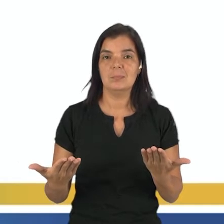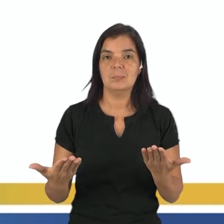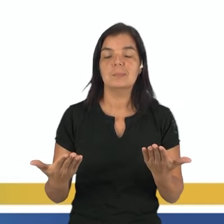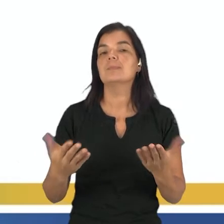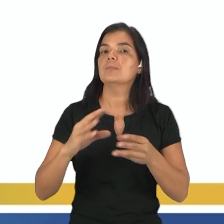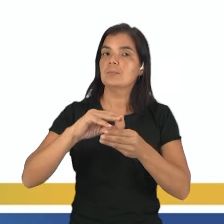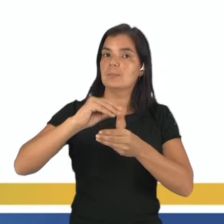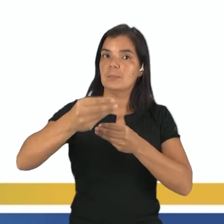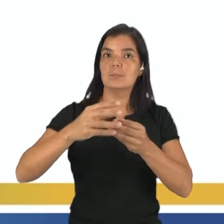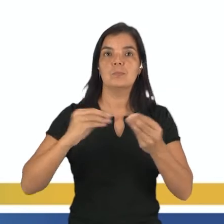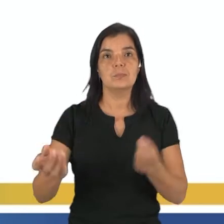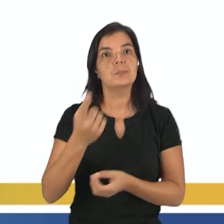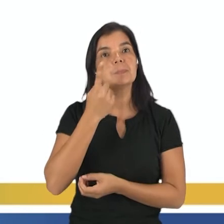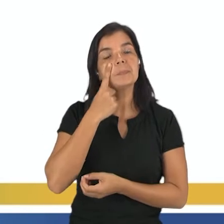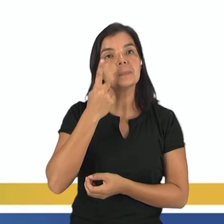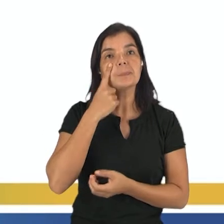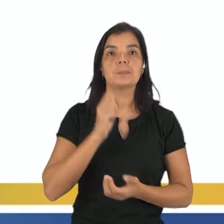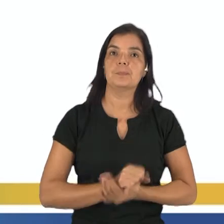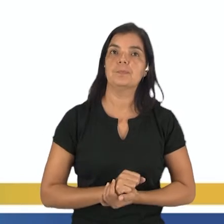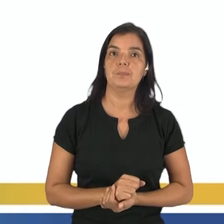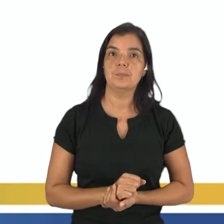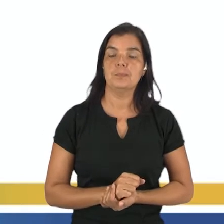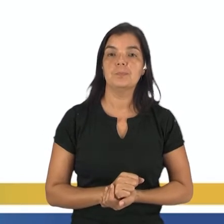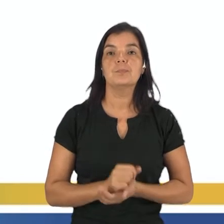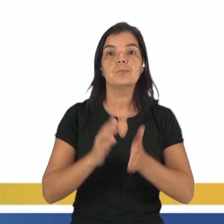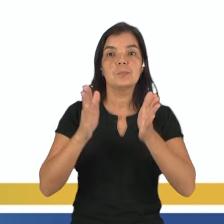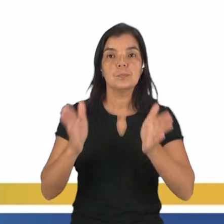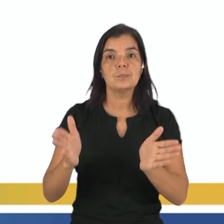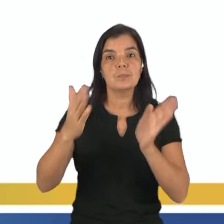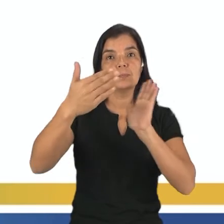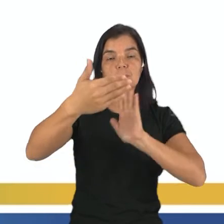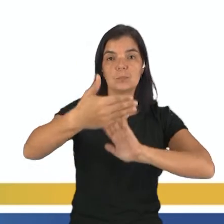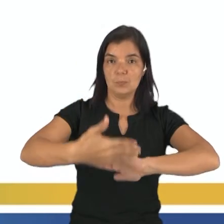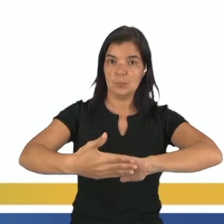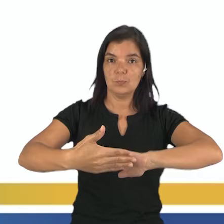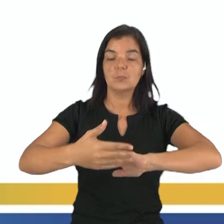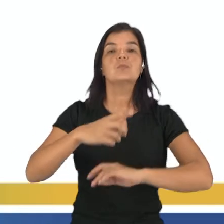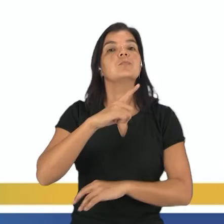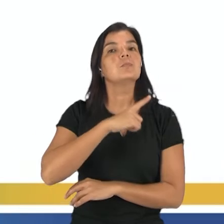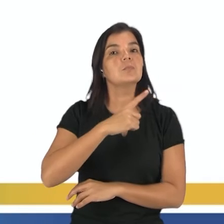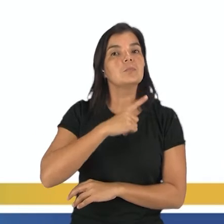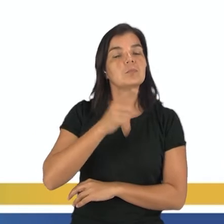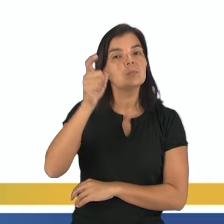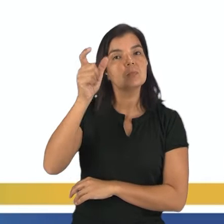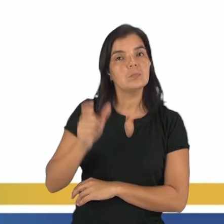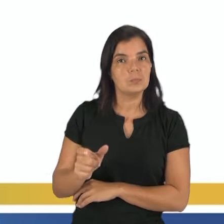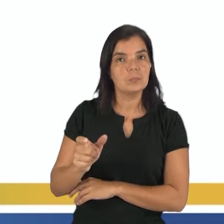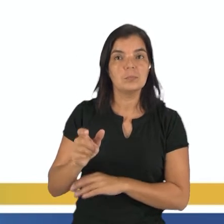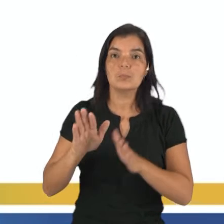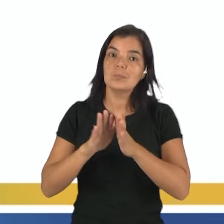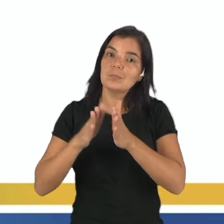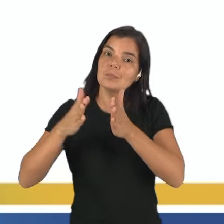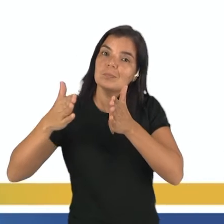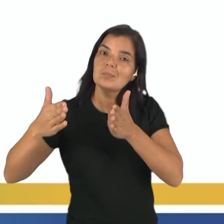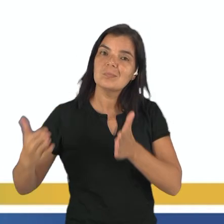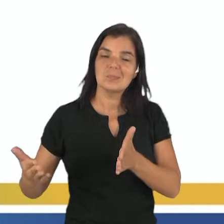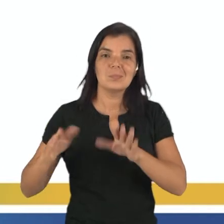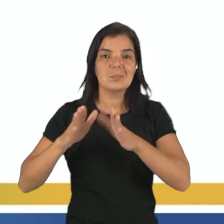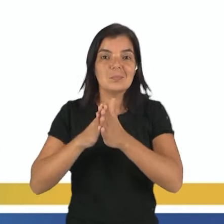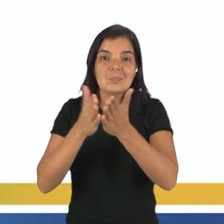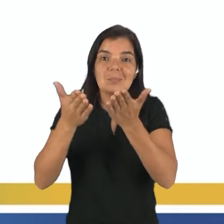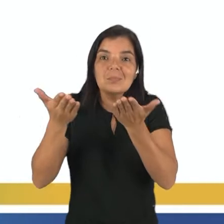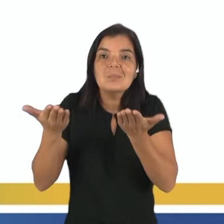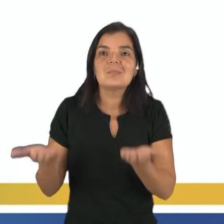né? Então, observe aqui, ó. Nós temos aqui o cubo, né? E ao lado nós temos a sua planificação, ou seja,